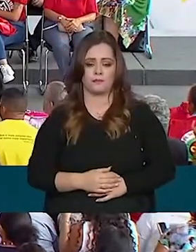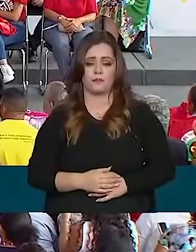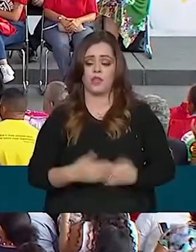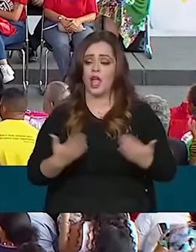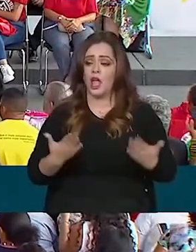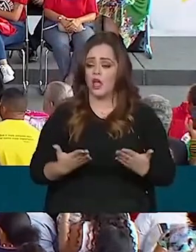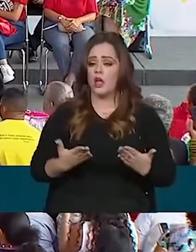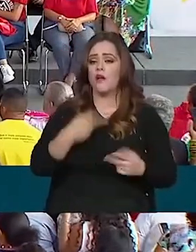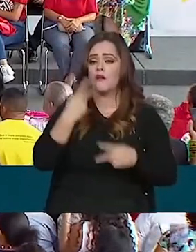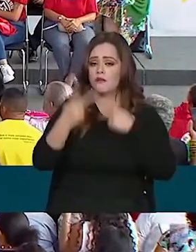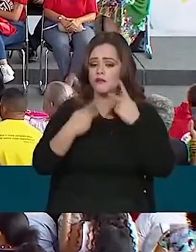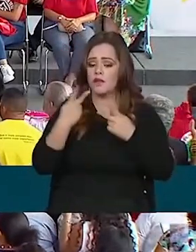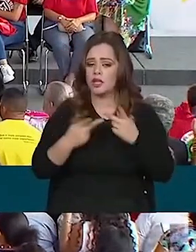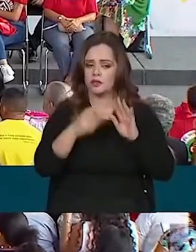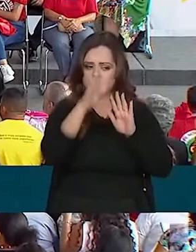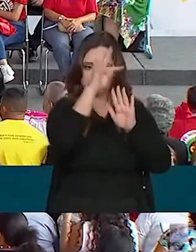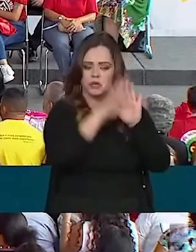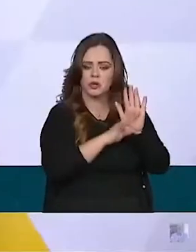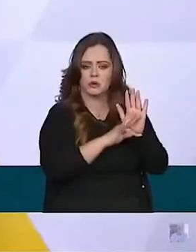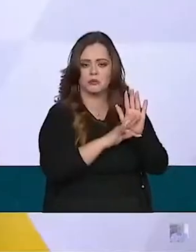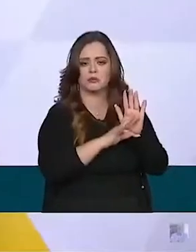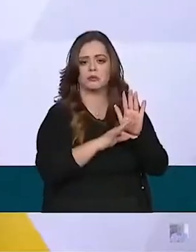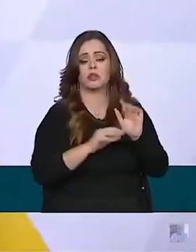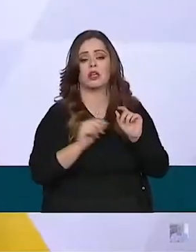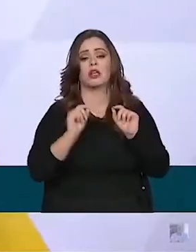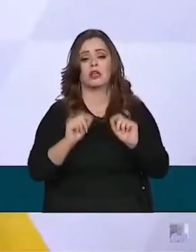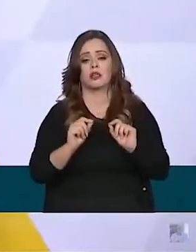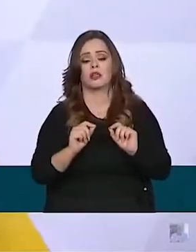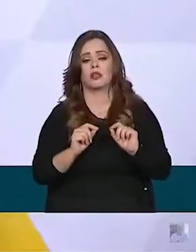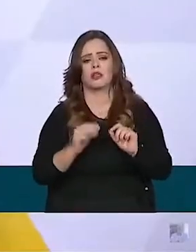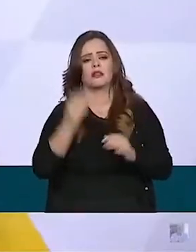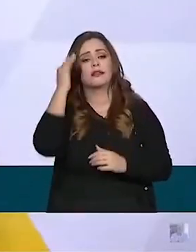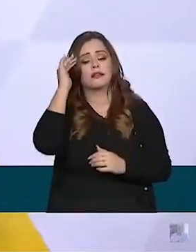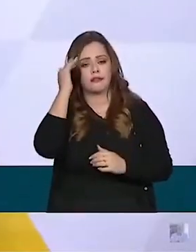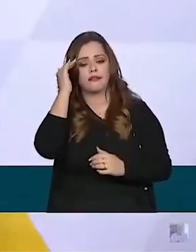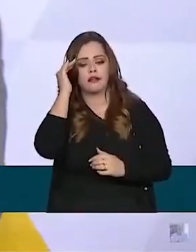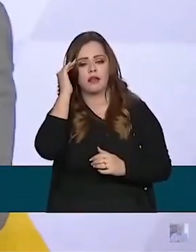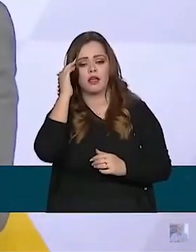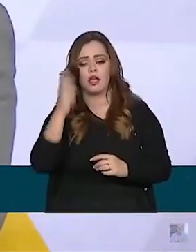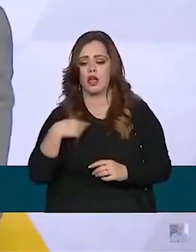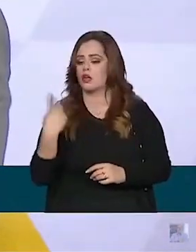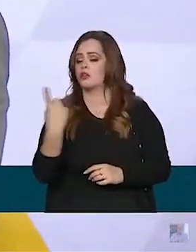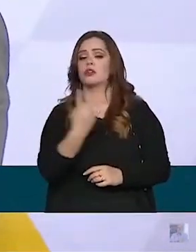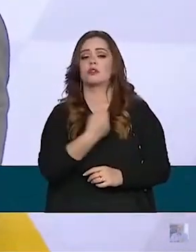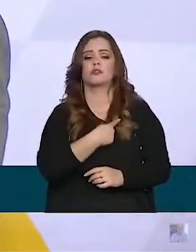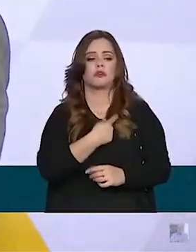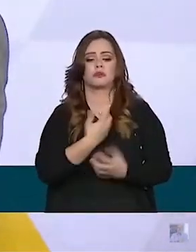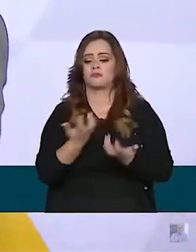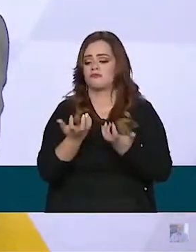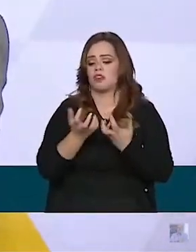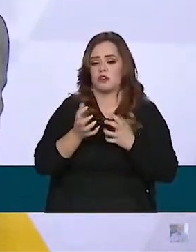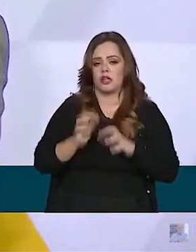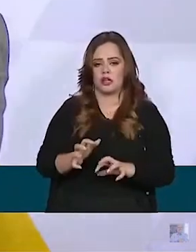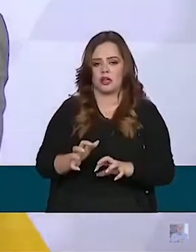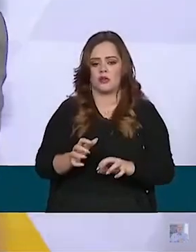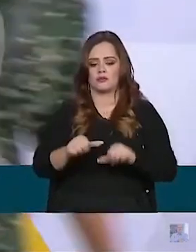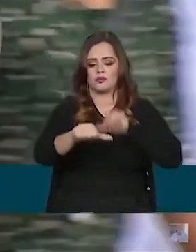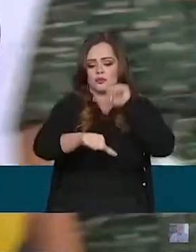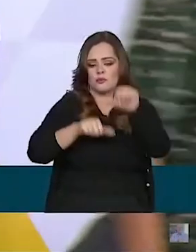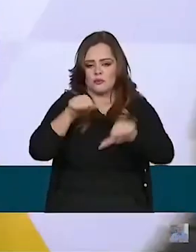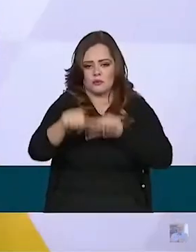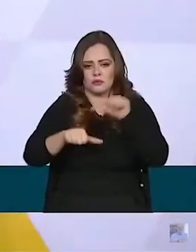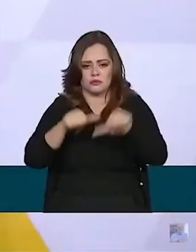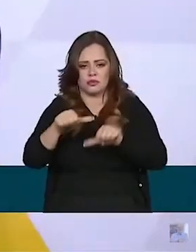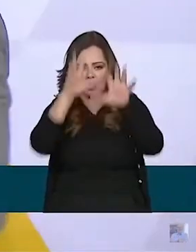e eu disse textualmente para eles compreenderem que nós não queremos transformar a Amazônia